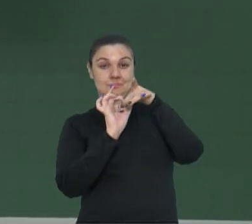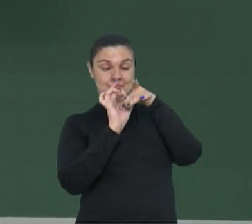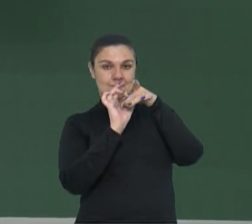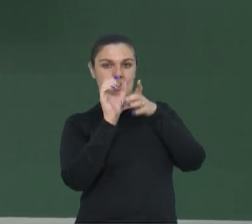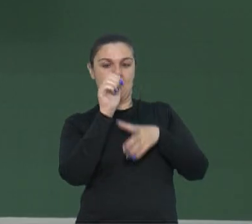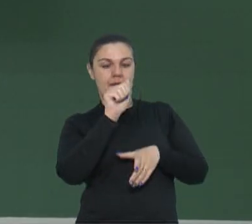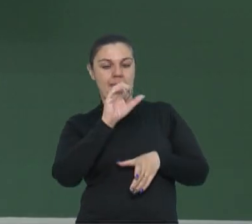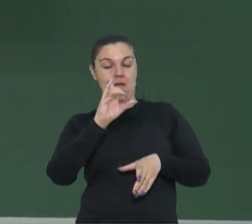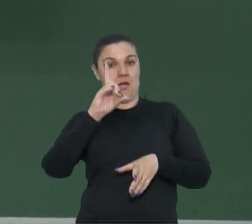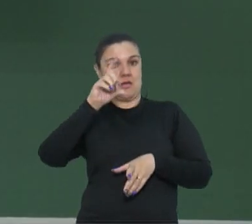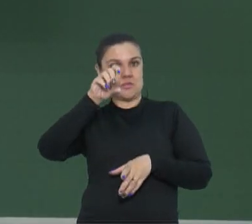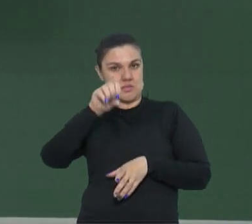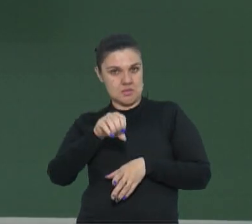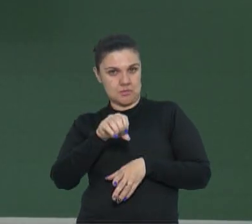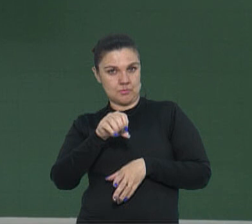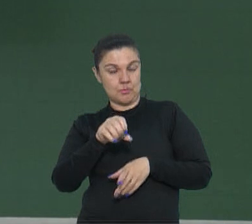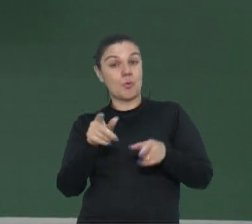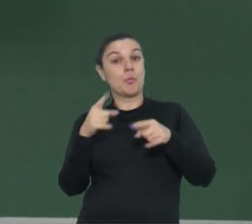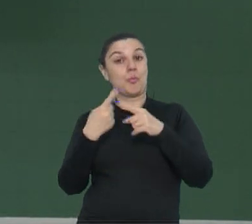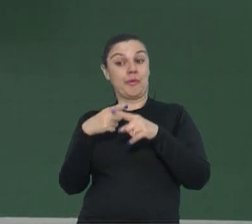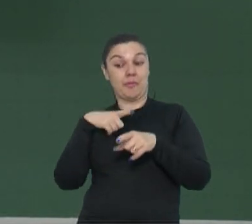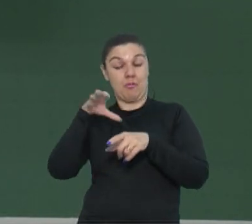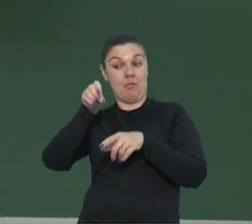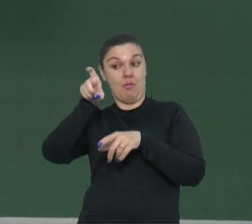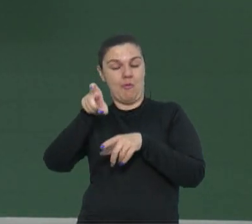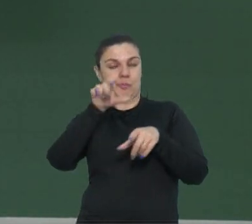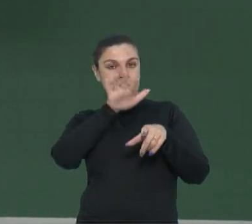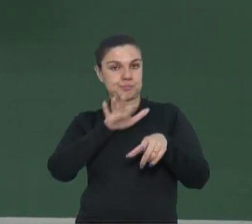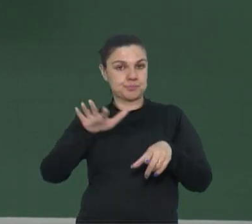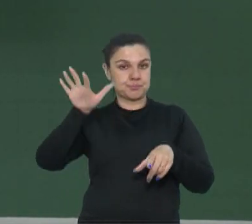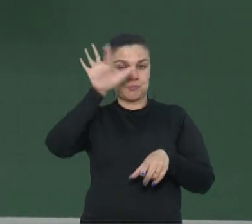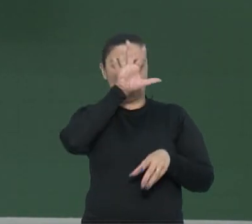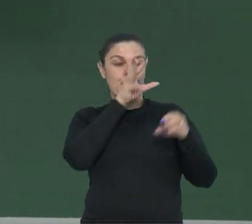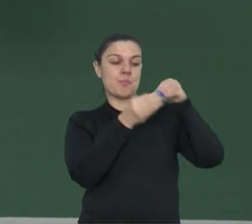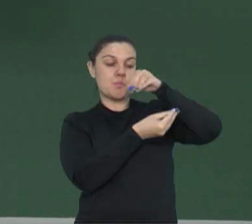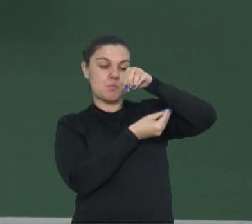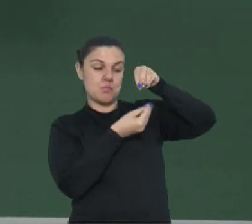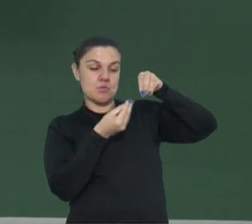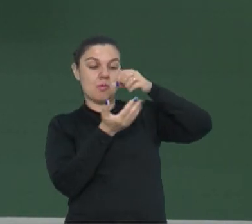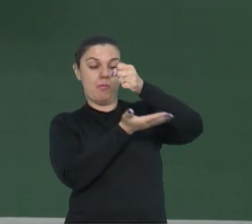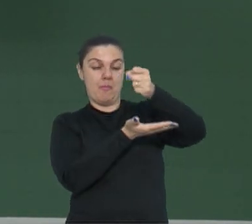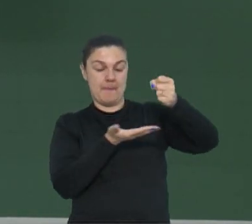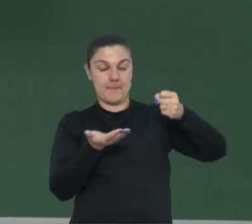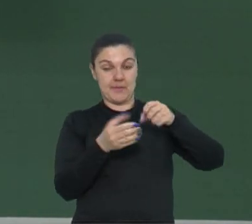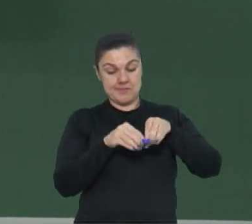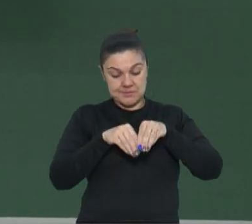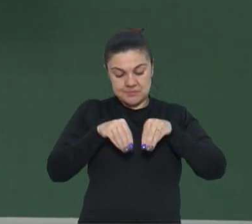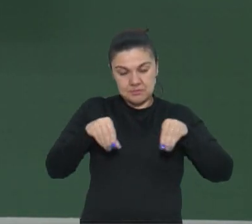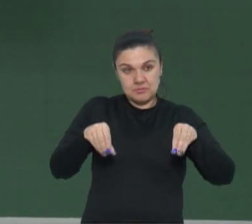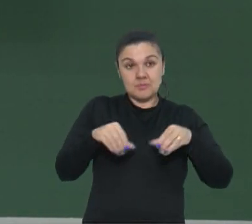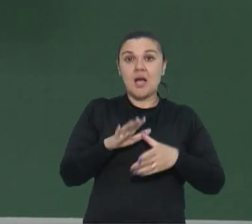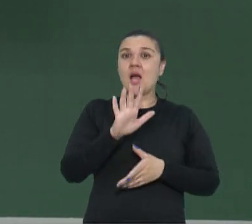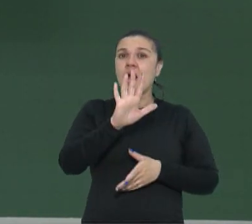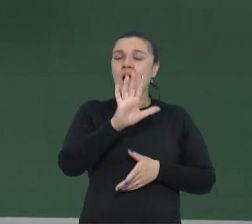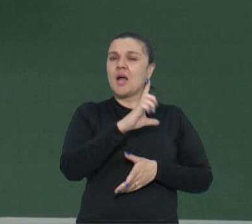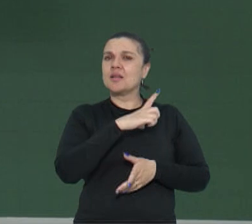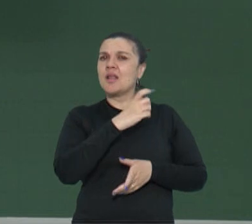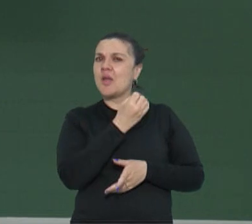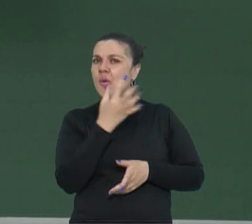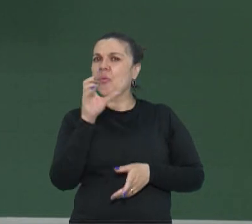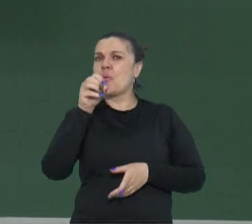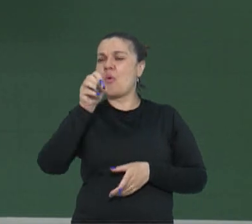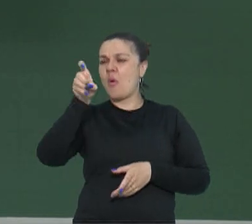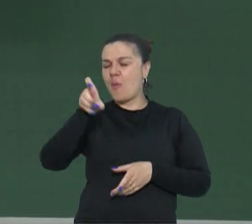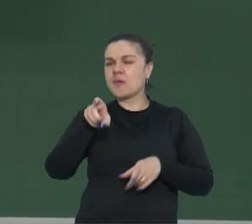ácida, que nasce com os óxidos presentes no ar, reagindo com bases no solo, inclusive tem alguns